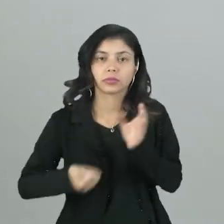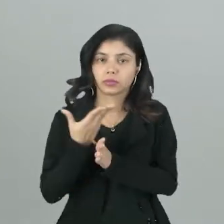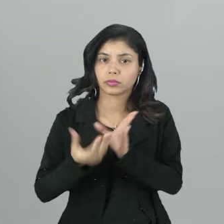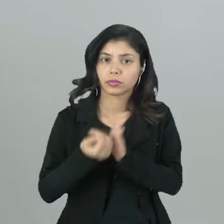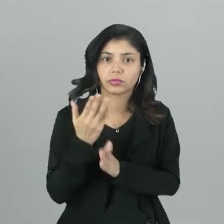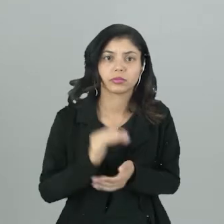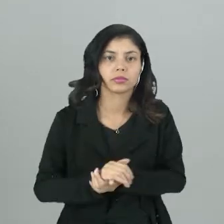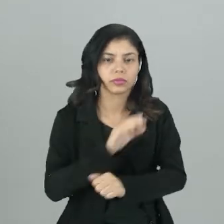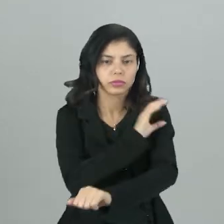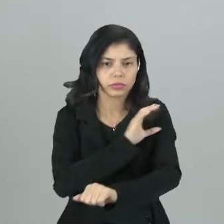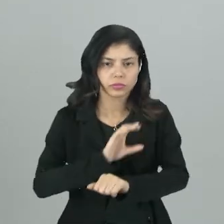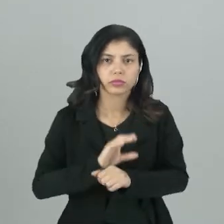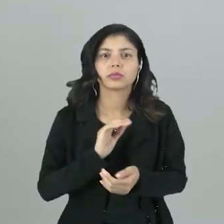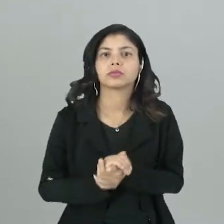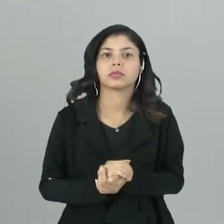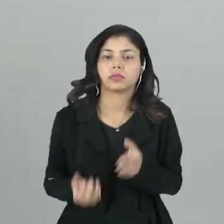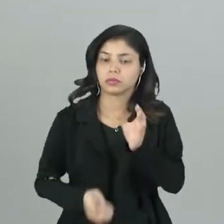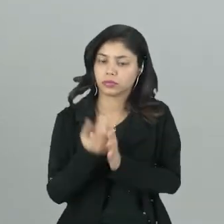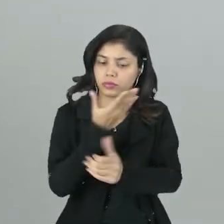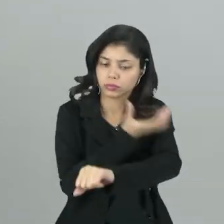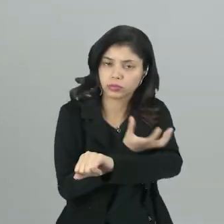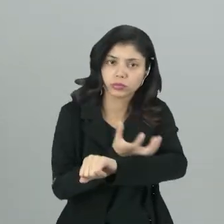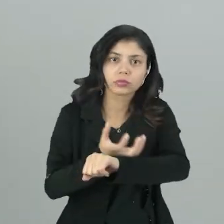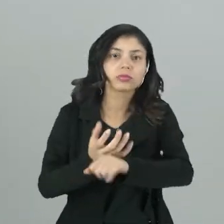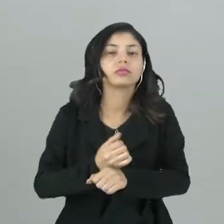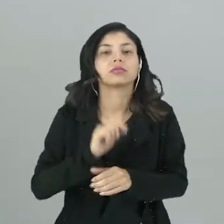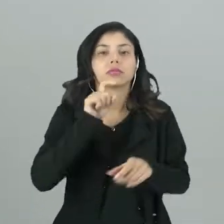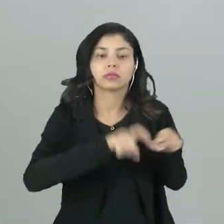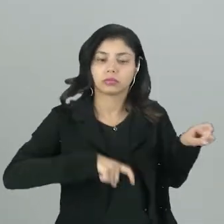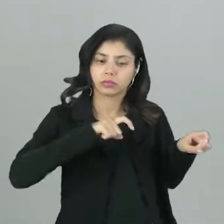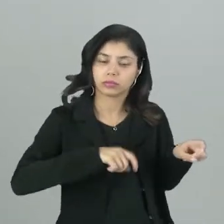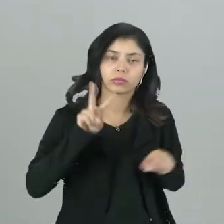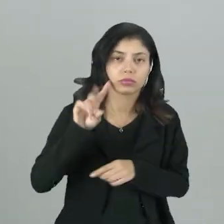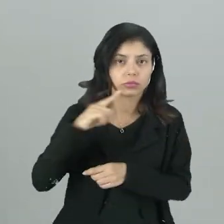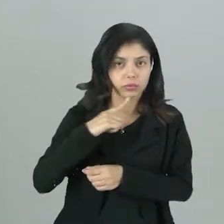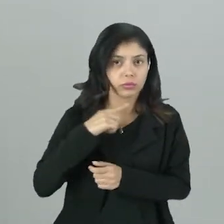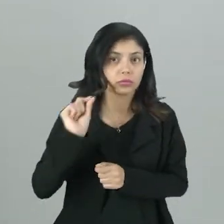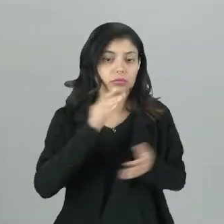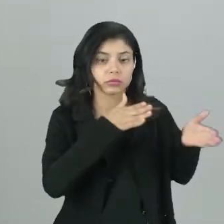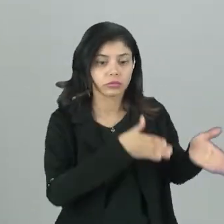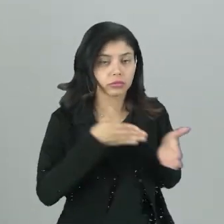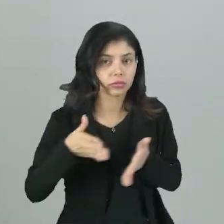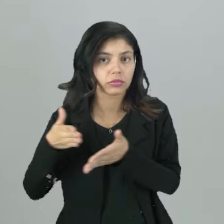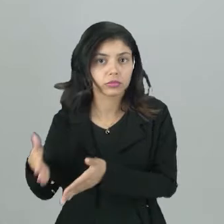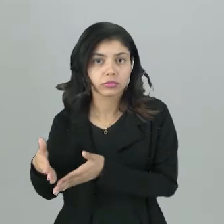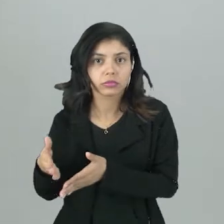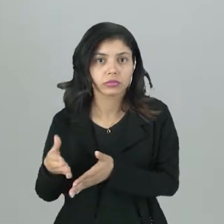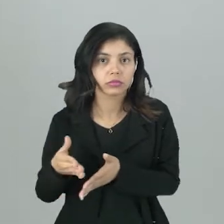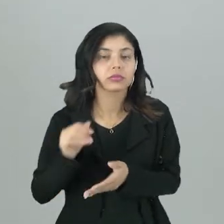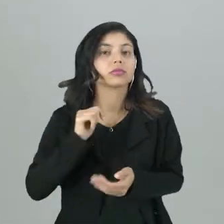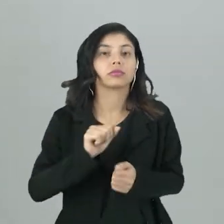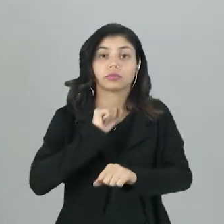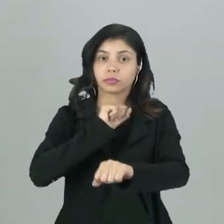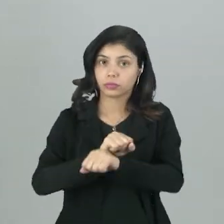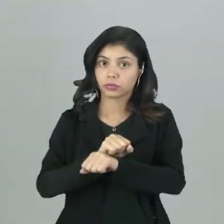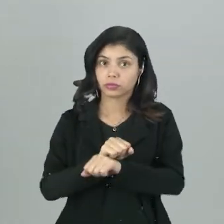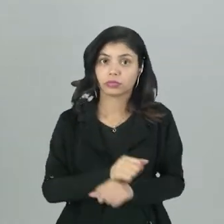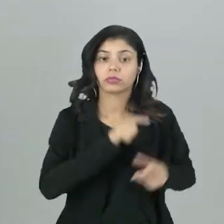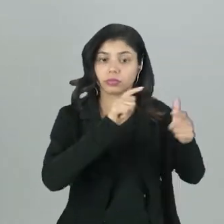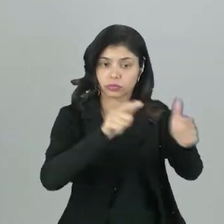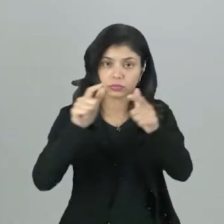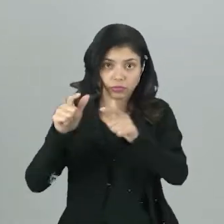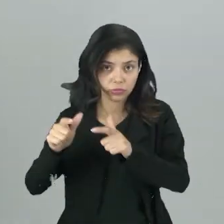foi cultivado, essa prática da agricultura fez com que os homens passassem a se fixar em